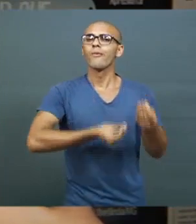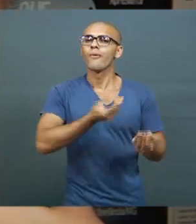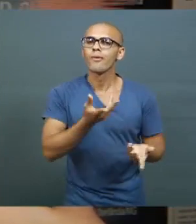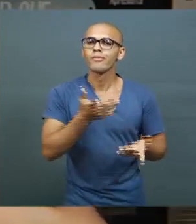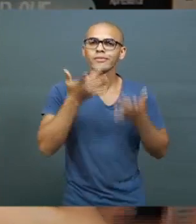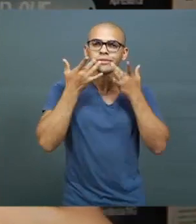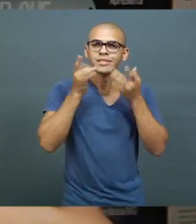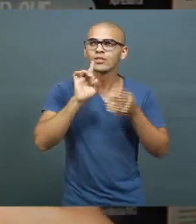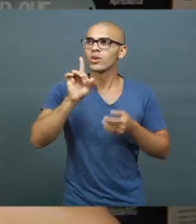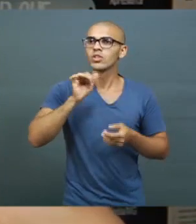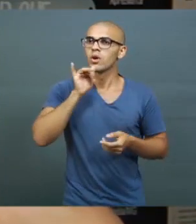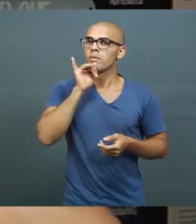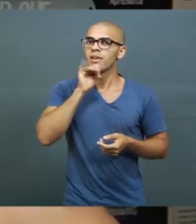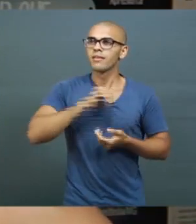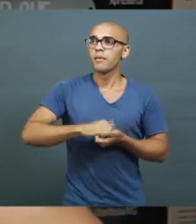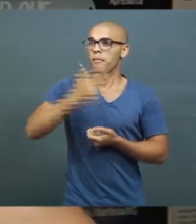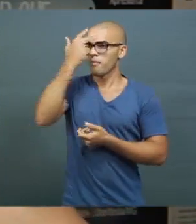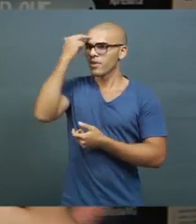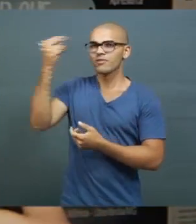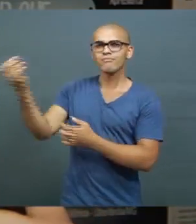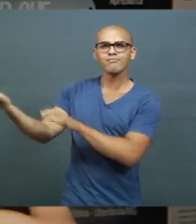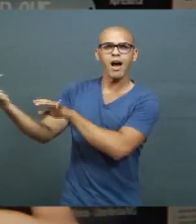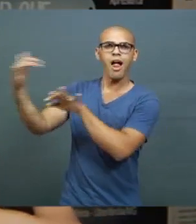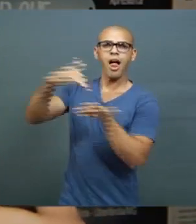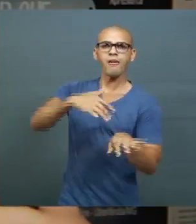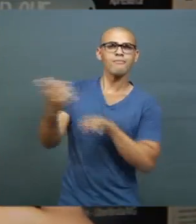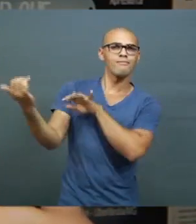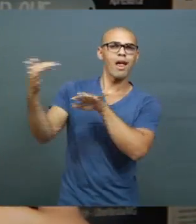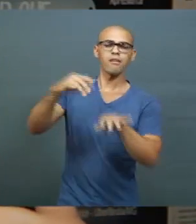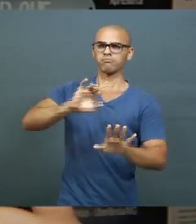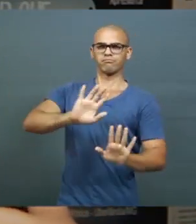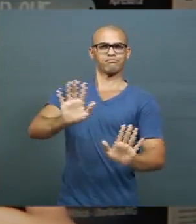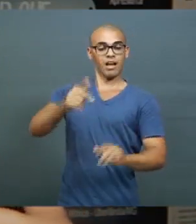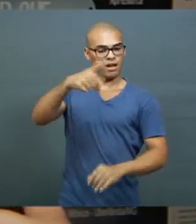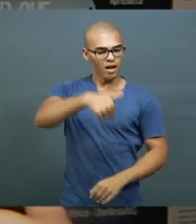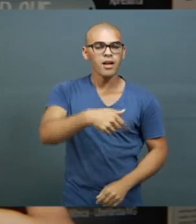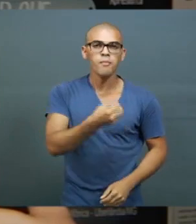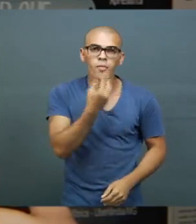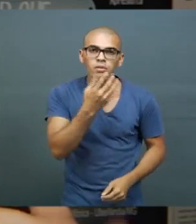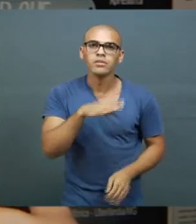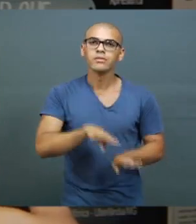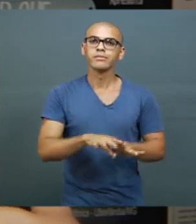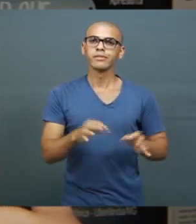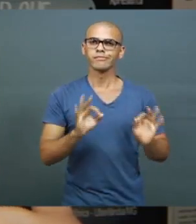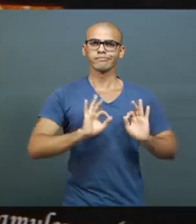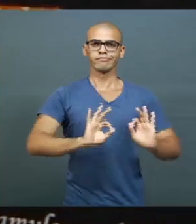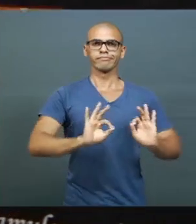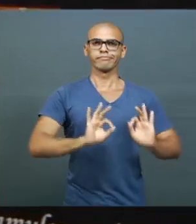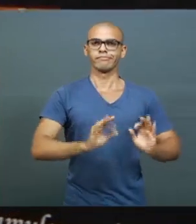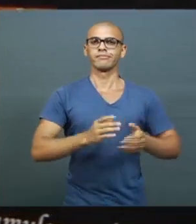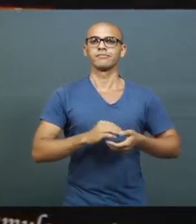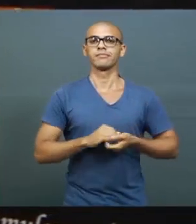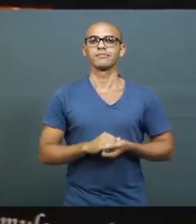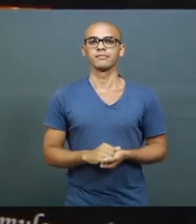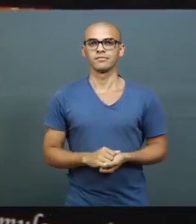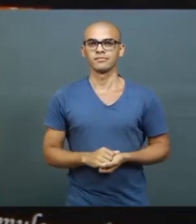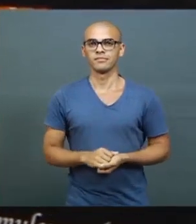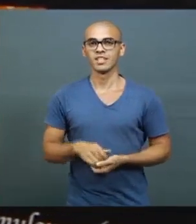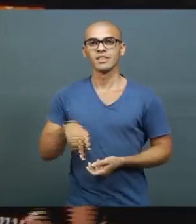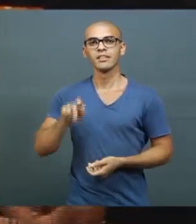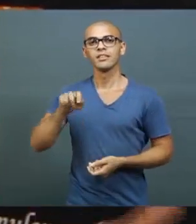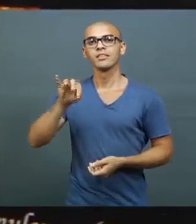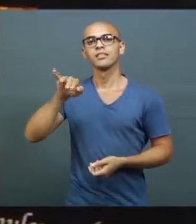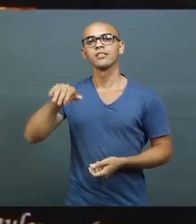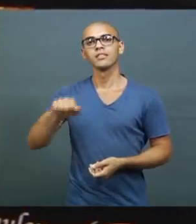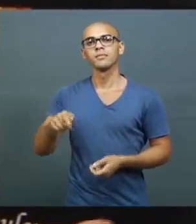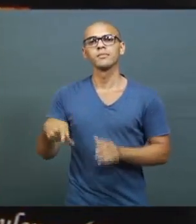é só o que vem de fora, que é interessante, que tem de qualidade, que o que a gente desenvolve também aqui é de qualidade. Kátia é diretora do Grupo